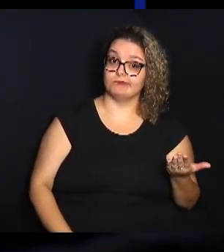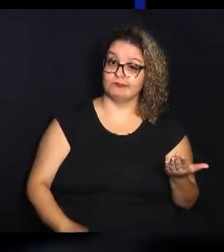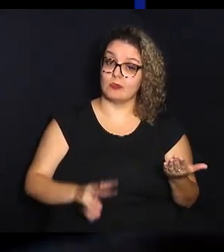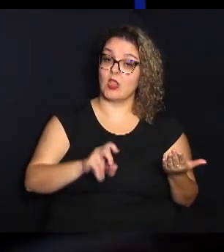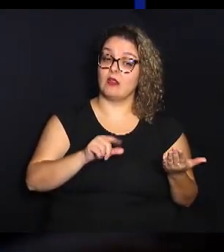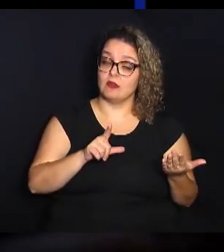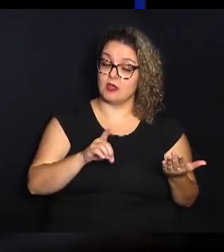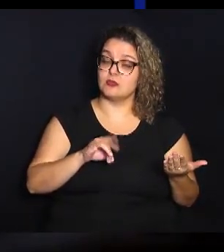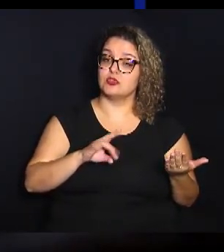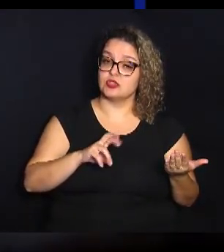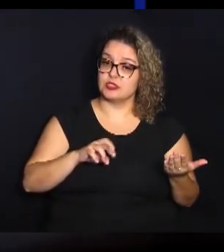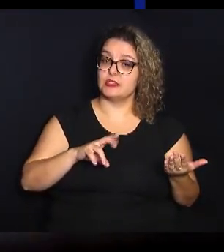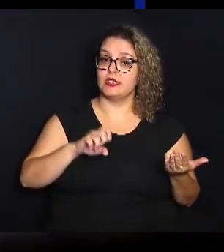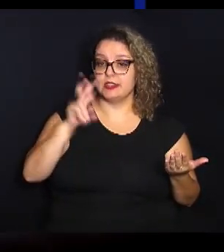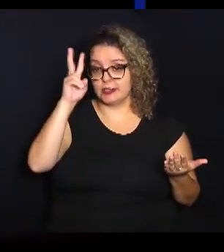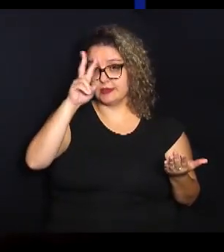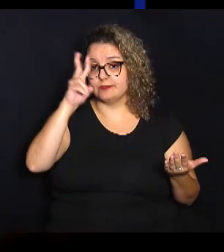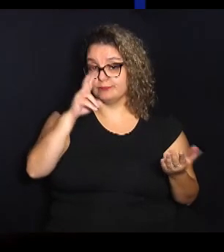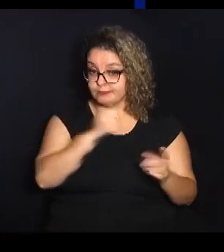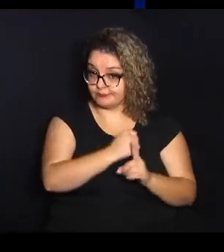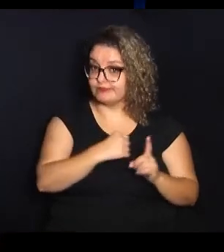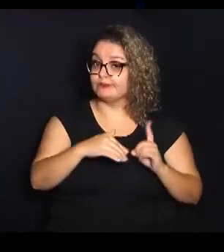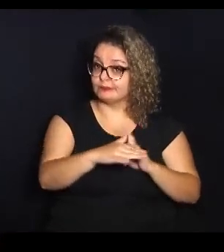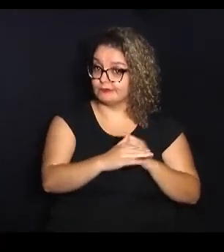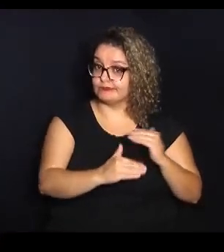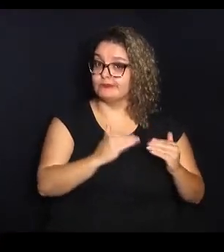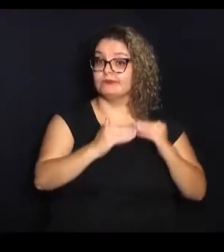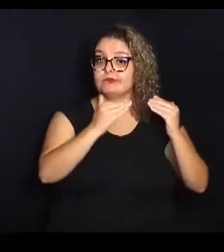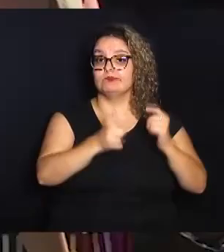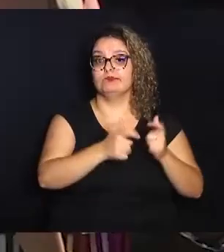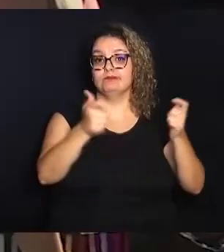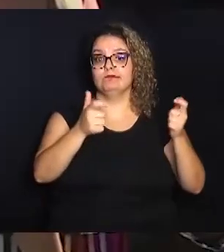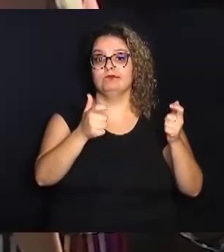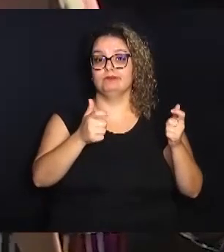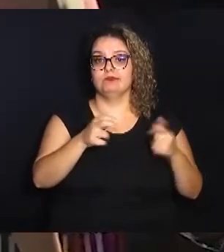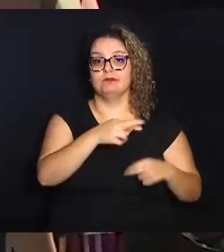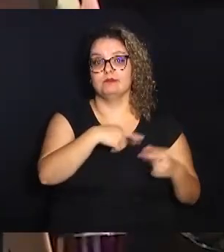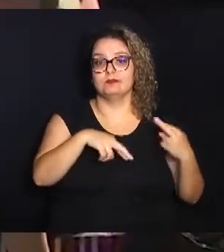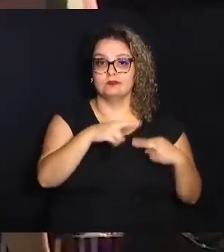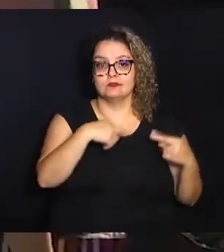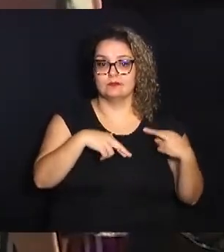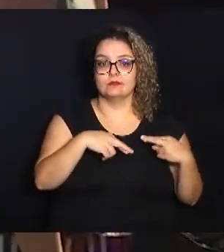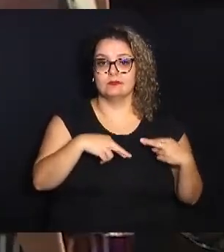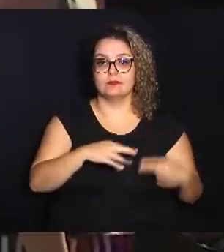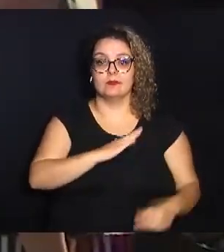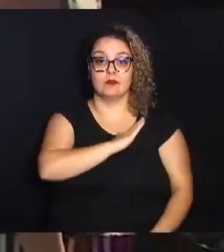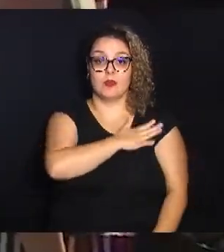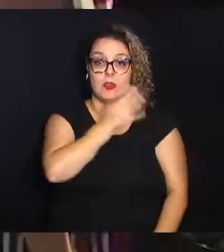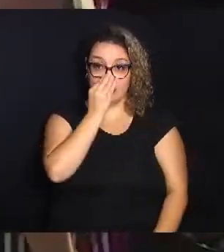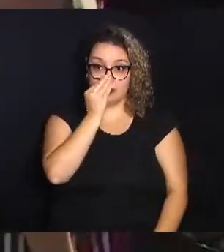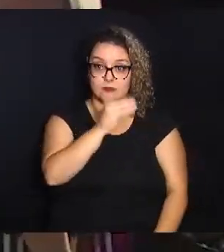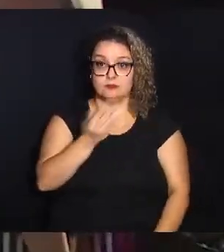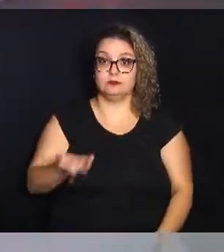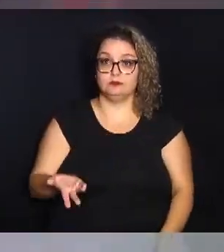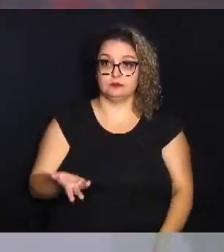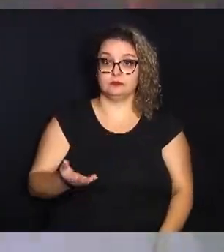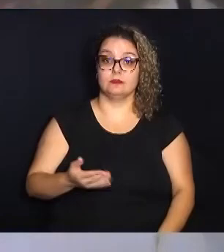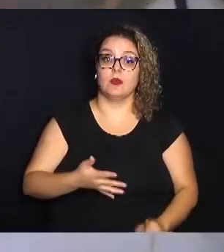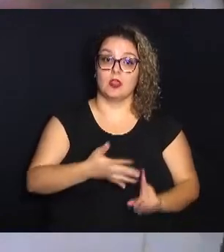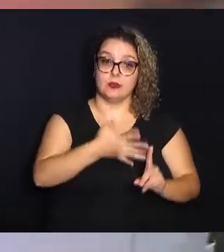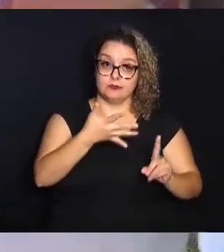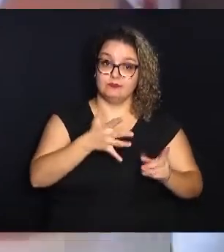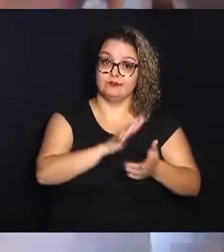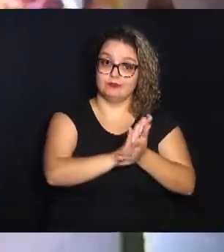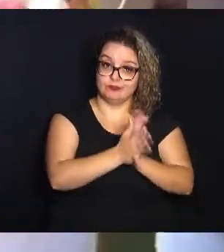outro Valdirene lembra que a sociedade precisa evoluir muito com relação ao preconceito já que